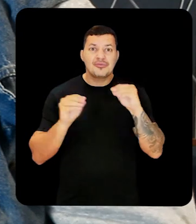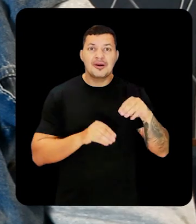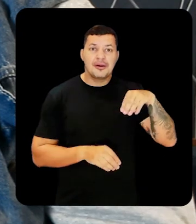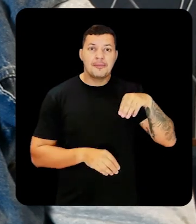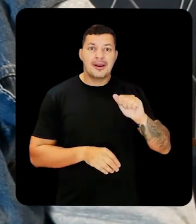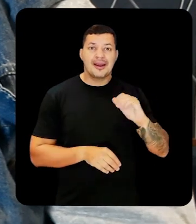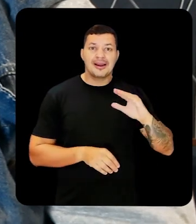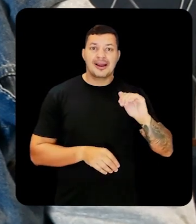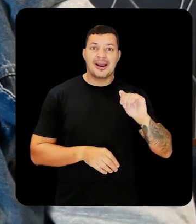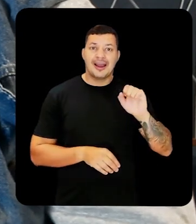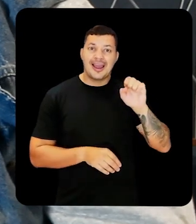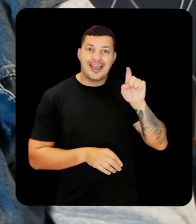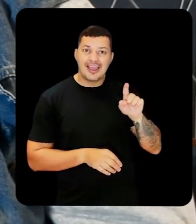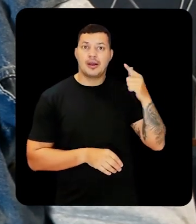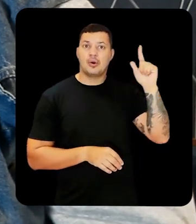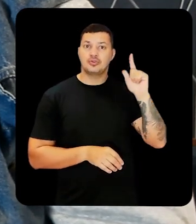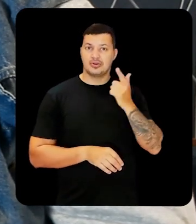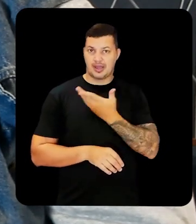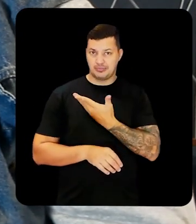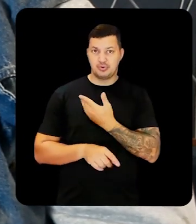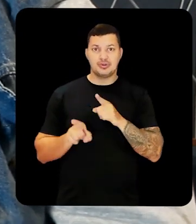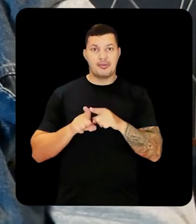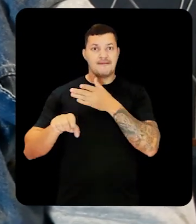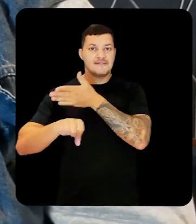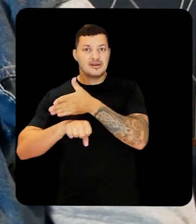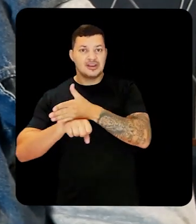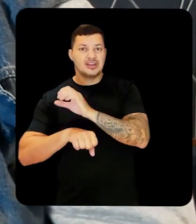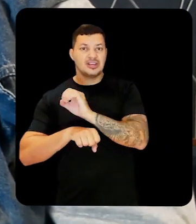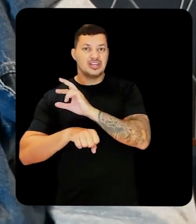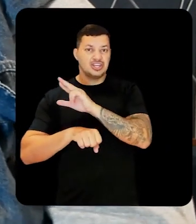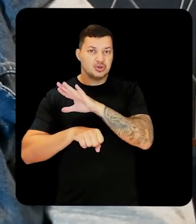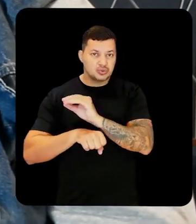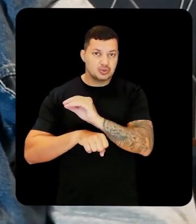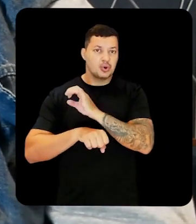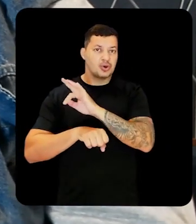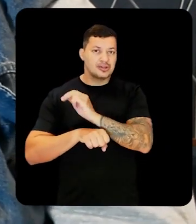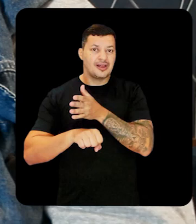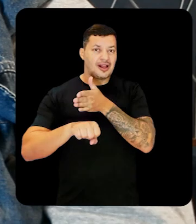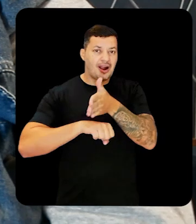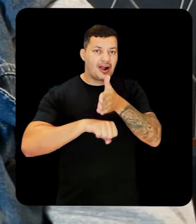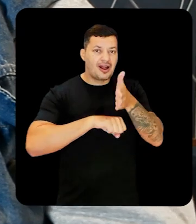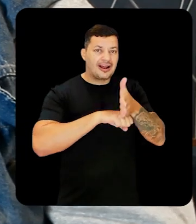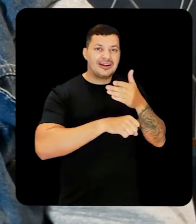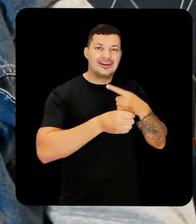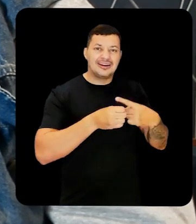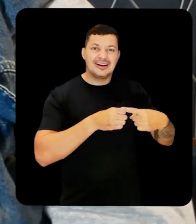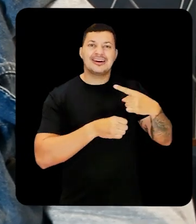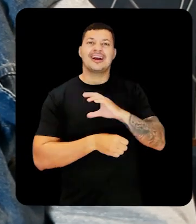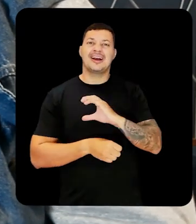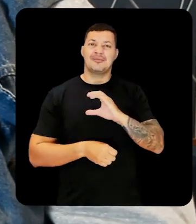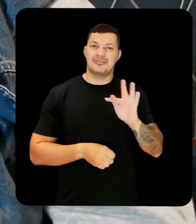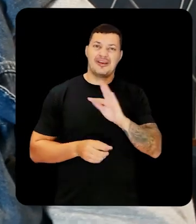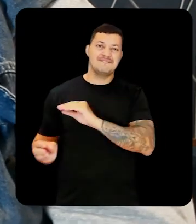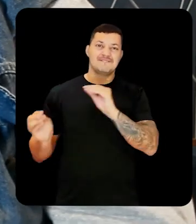para Macaé, assim como outros amigos meus foram para Ilha das Ostras, foram para o Martins Pena, foram para o Tablado, foram